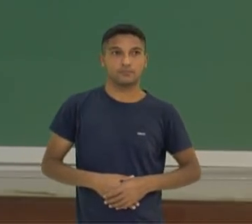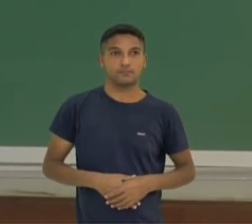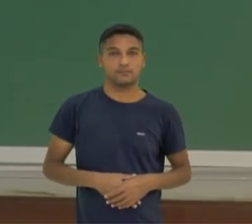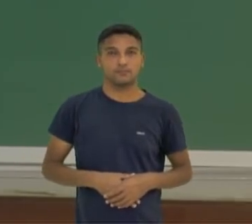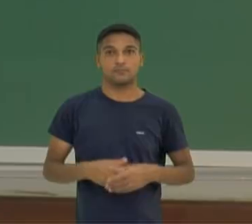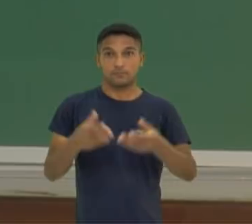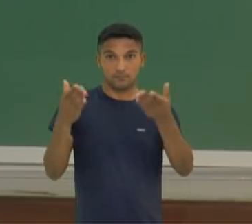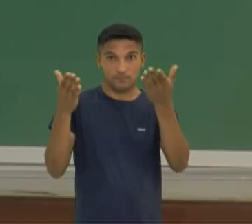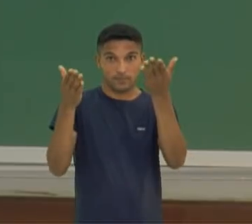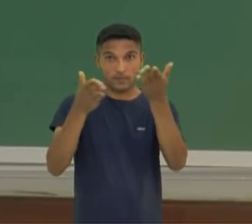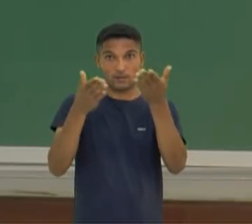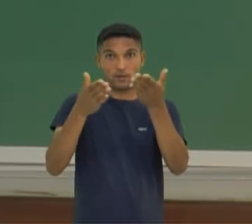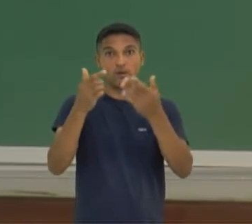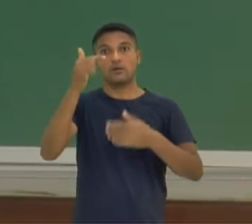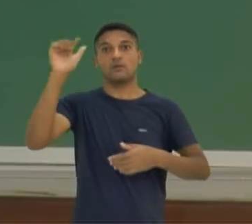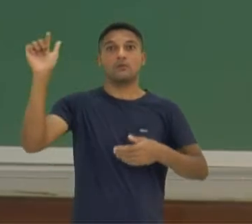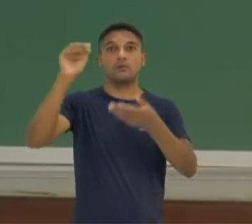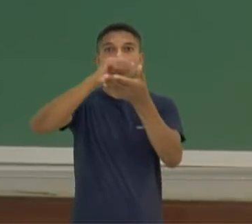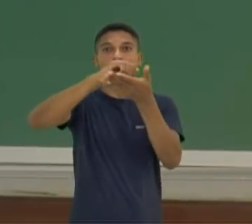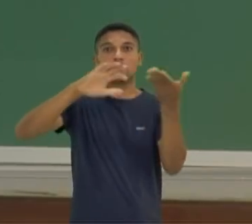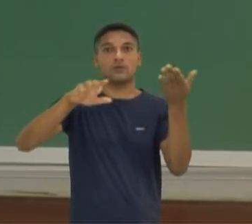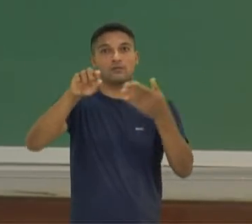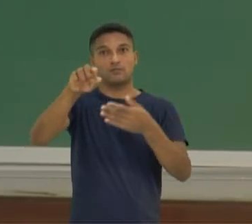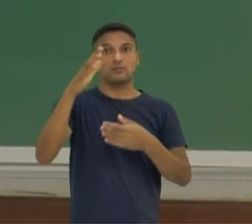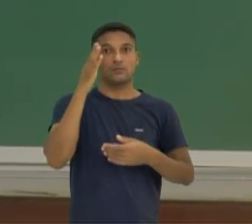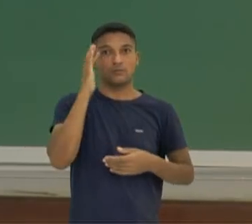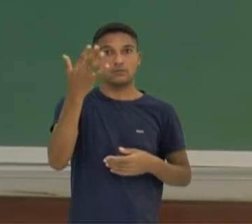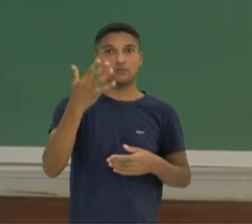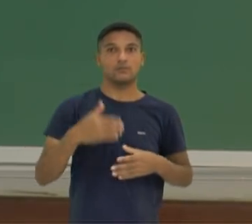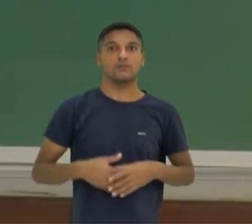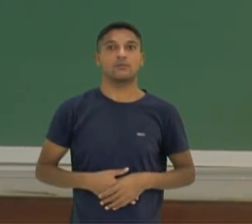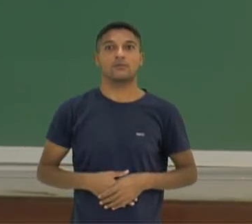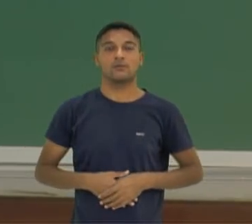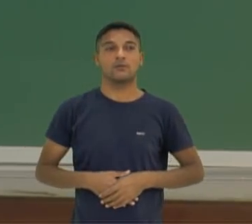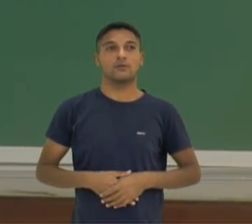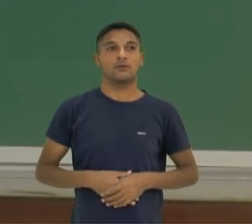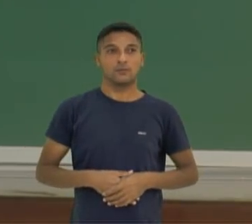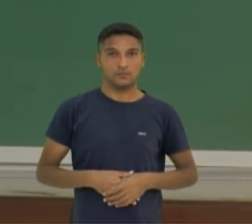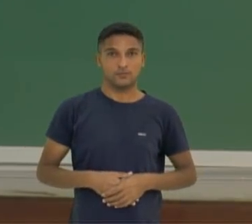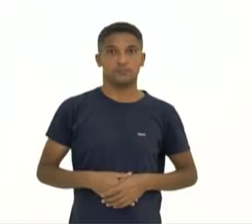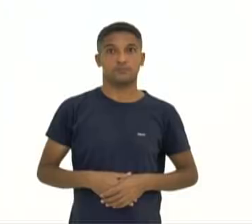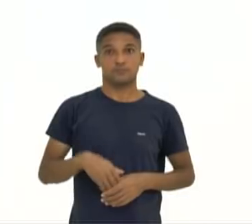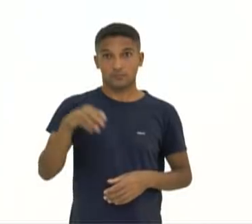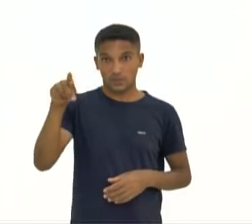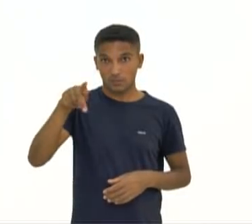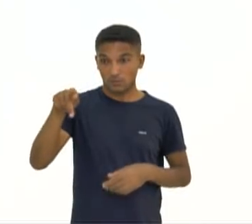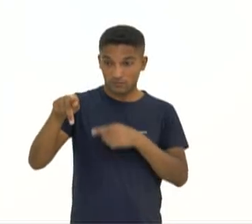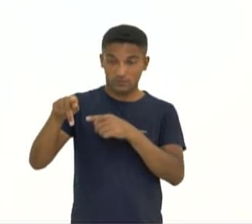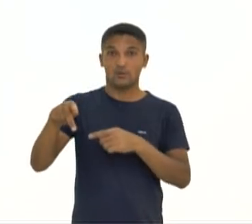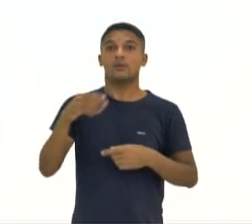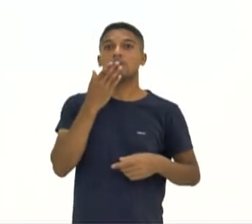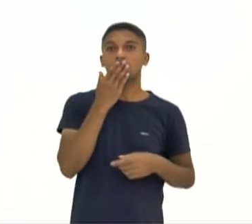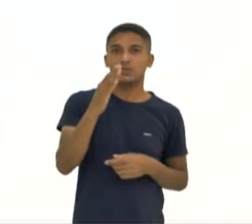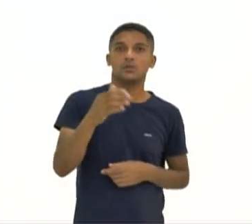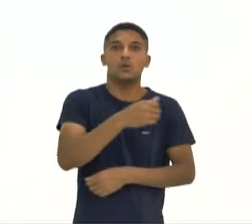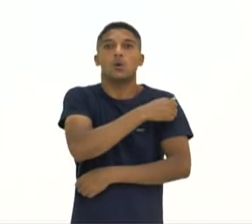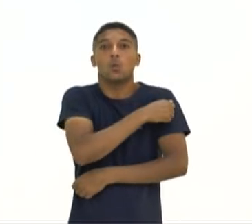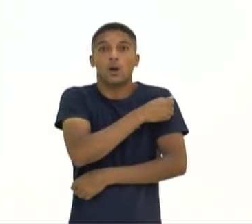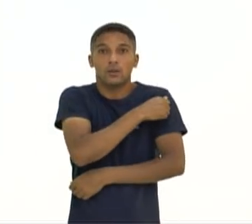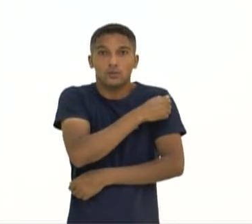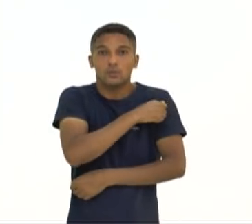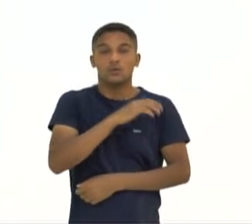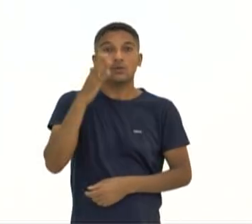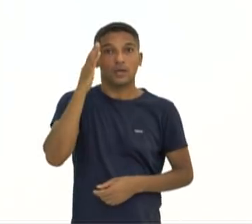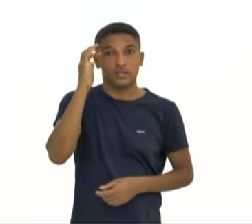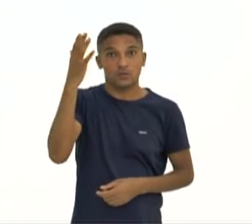Agora, mais um exercício para vocês resolverem. Vejamos aqui. A professora pediu para os alunos resolverem a